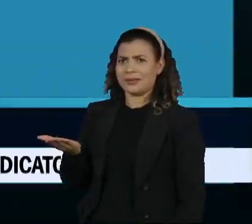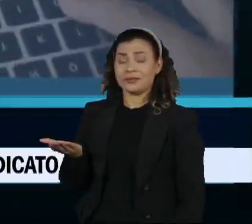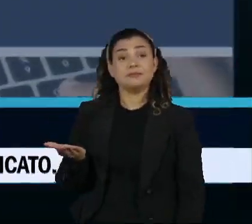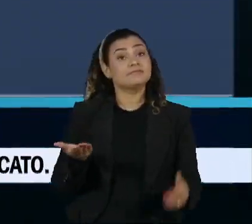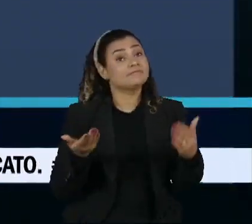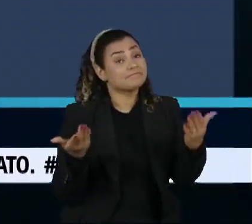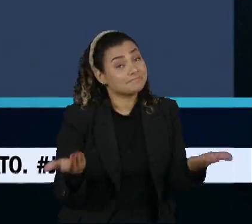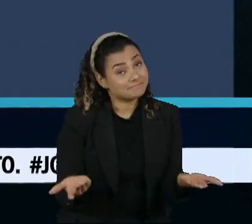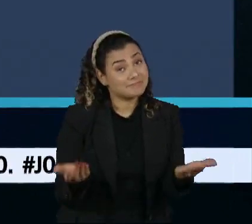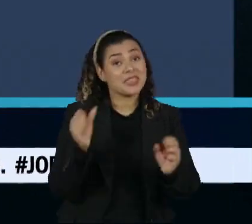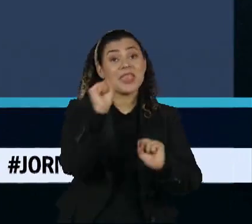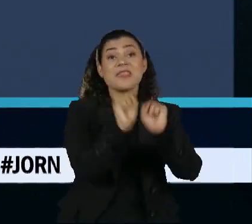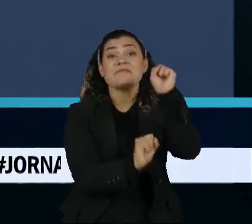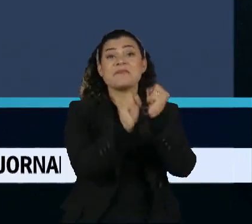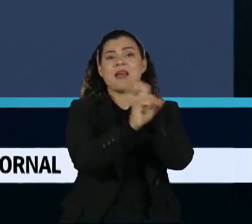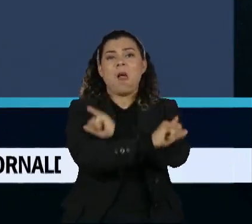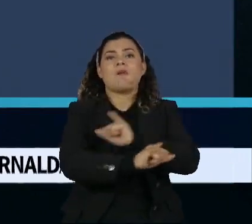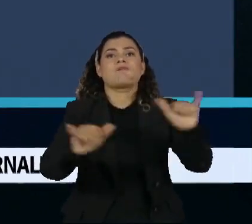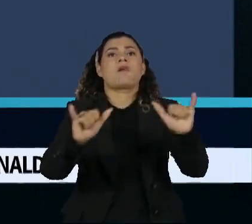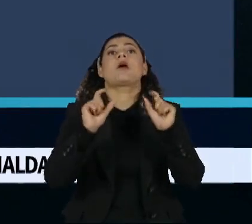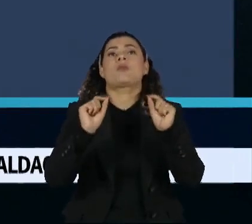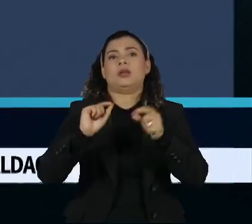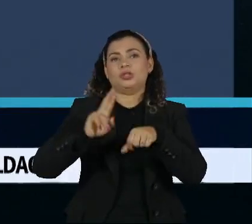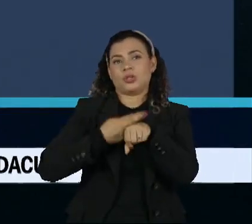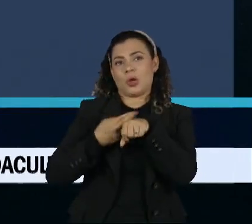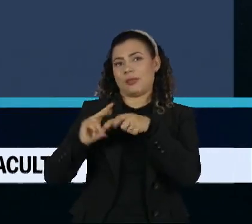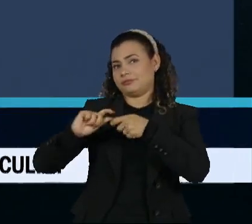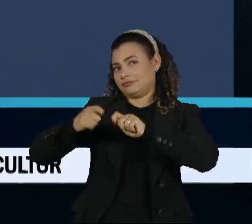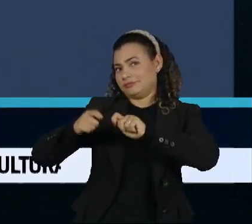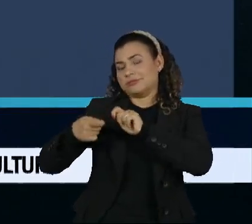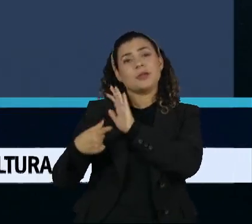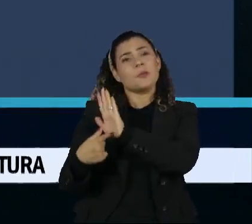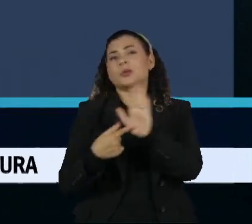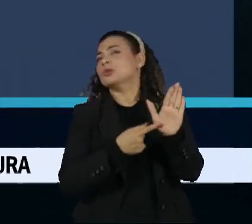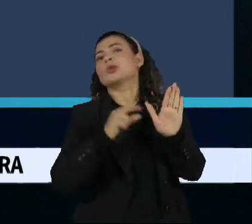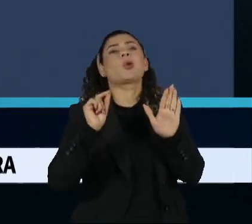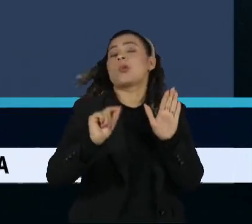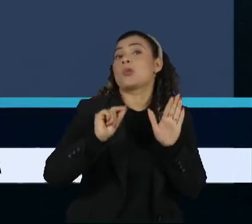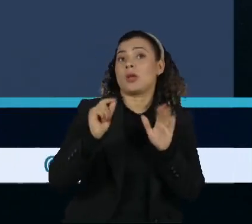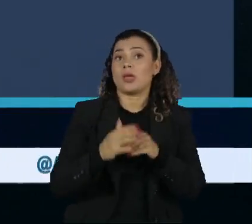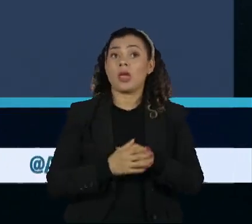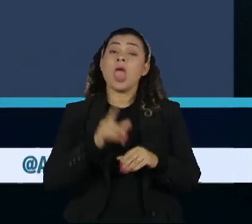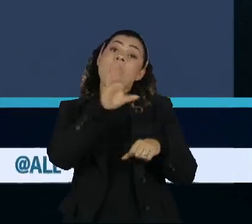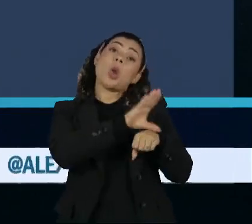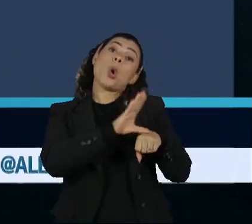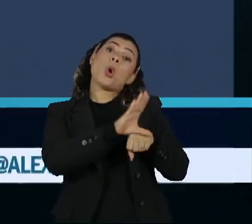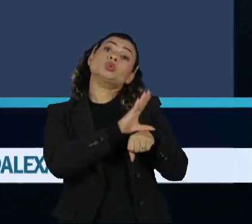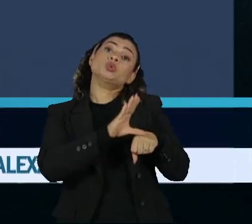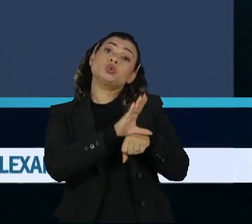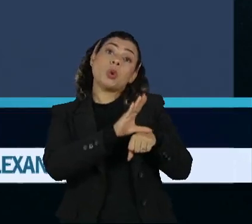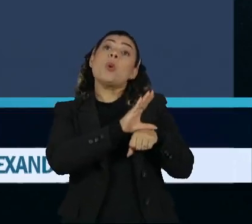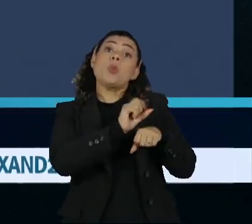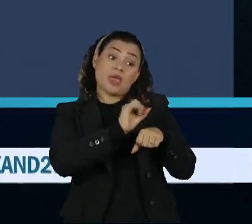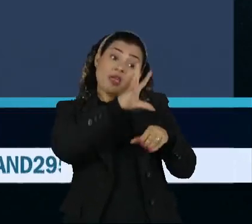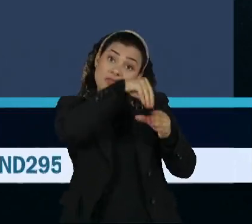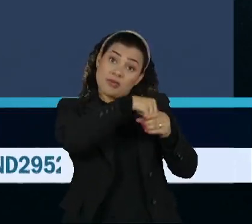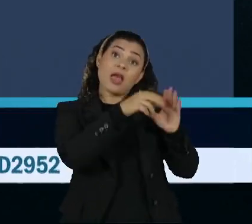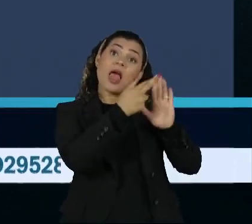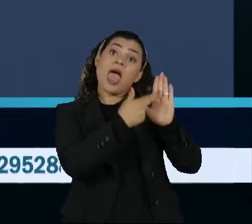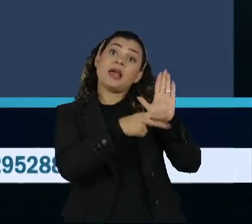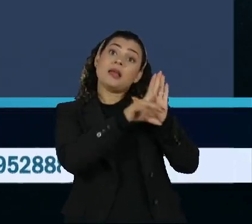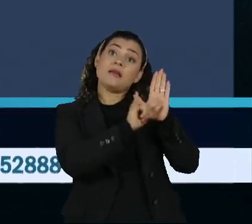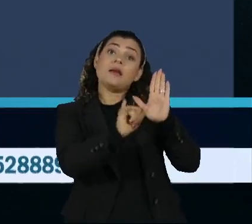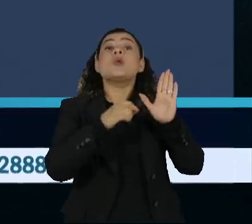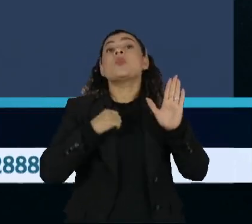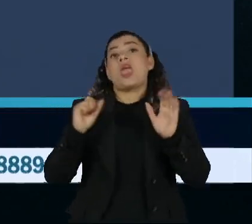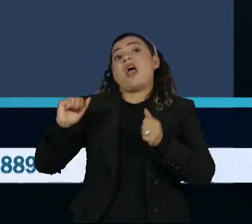Em nota, a fabricante do sonho de valsa alega que se baseou na constituição do produto definida pela